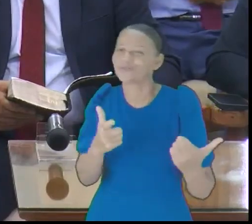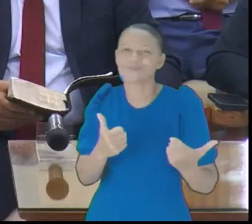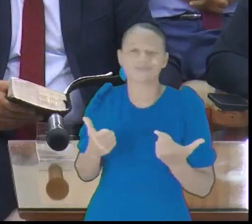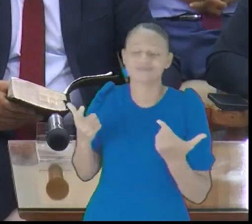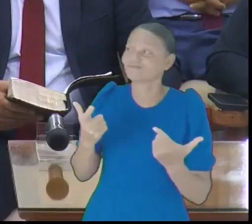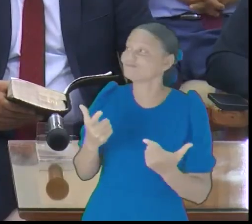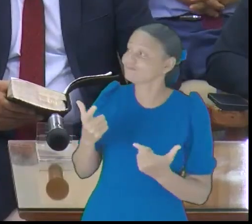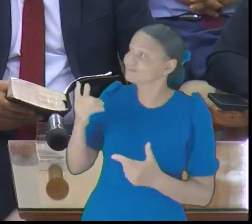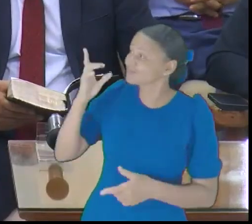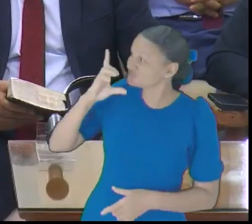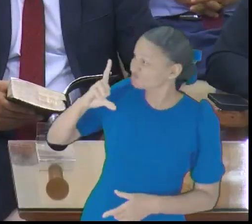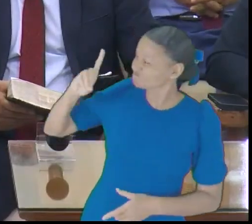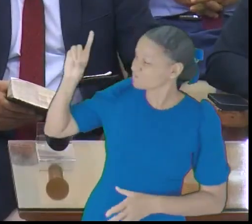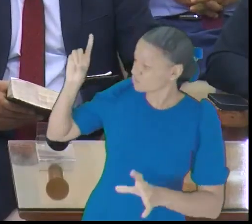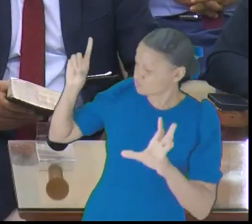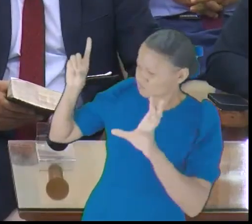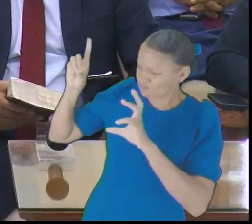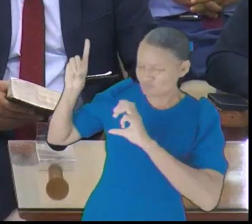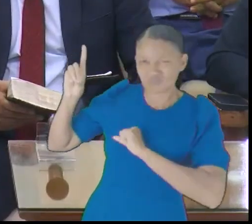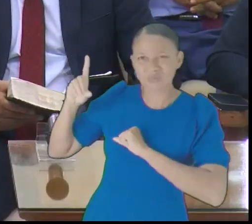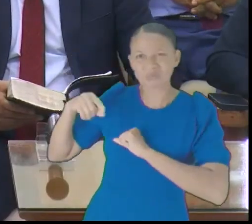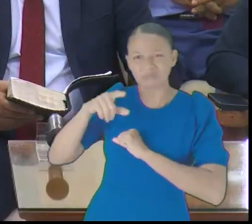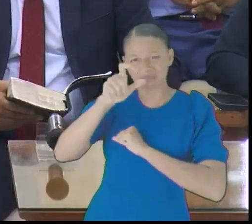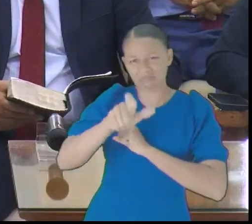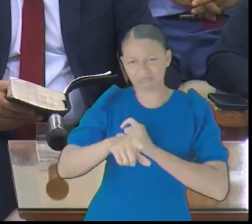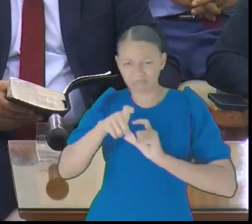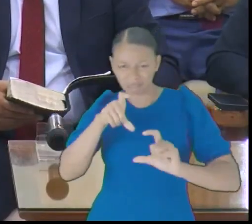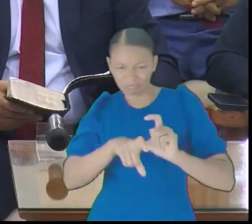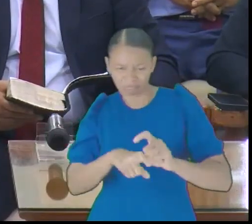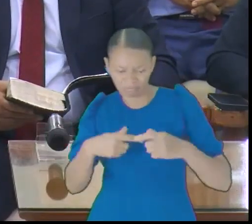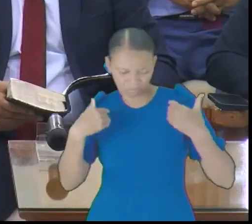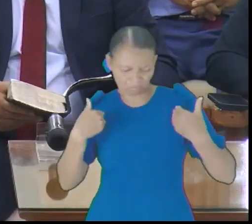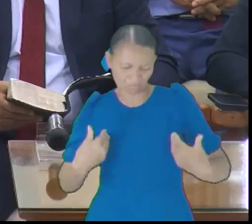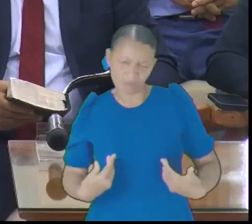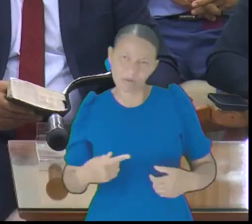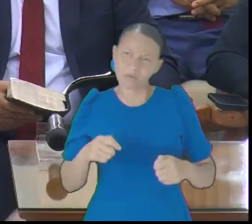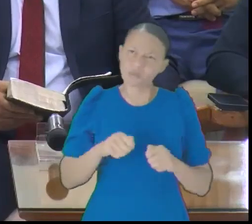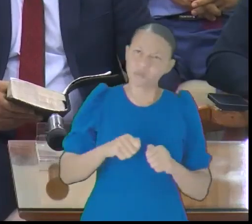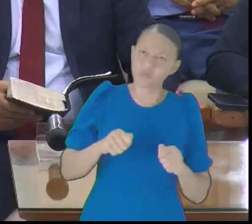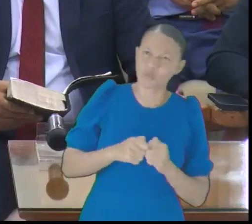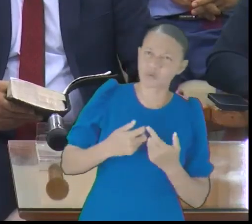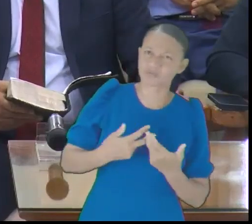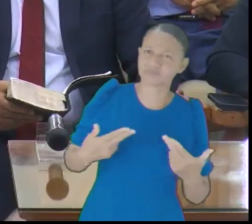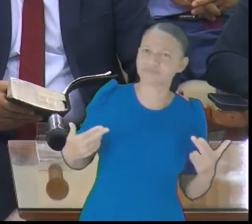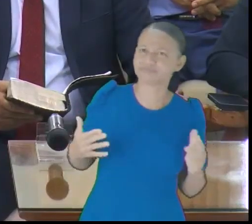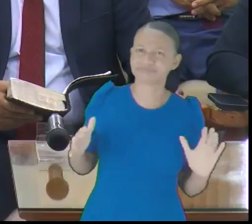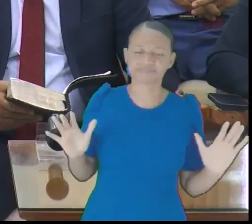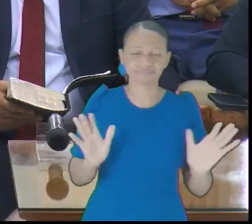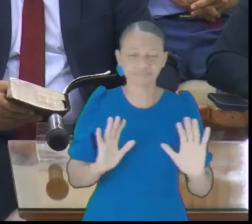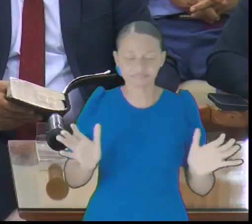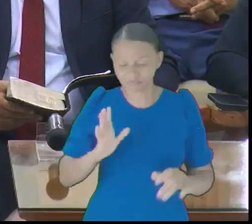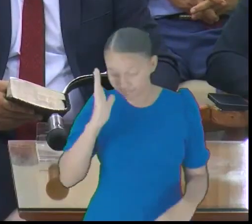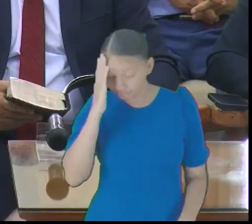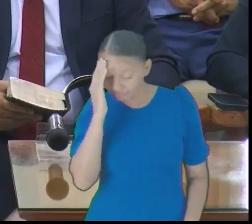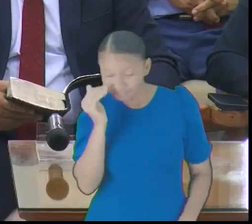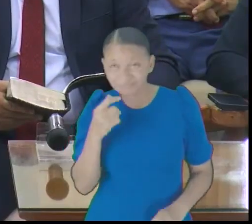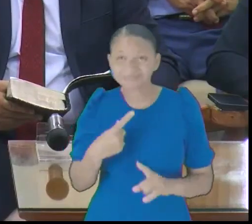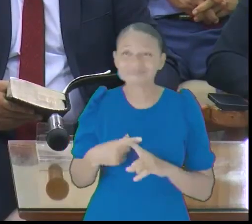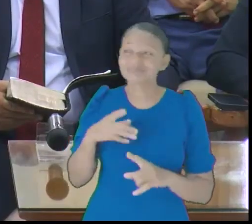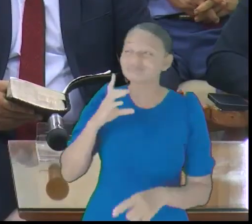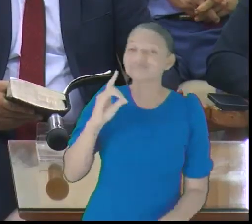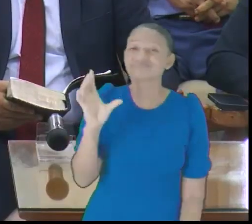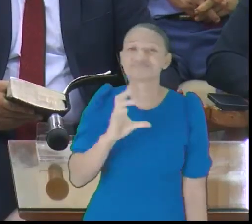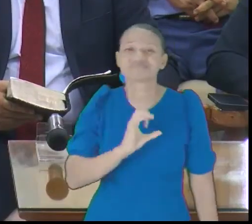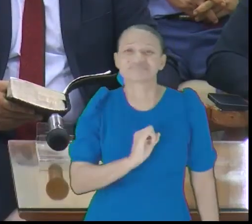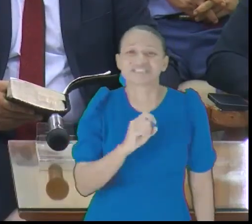Este amor não depende do que você é ou do que você faz. Sabe por que Deus ama você?